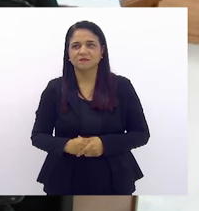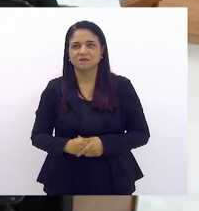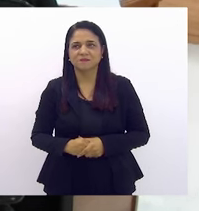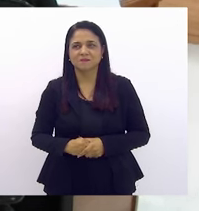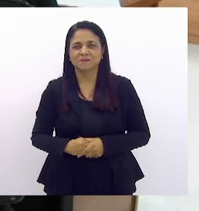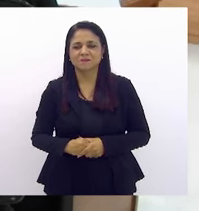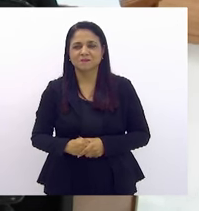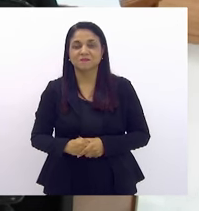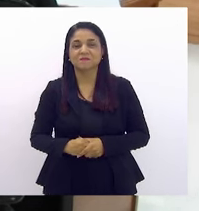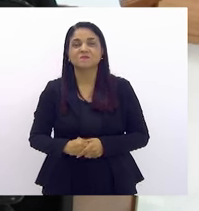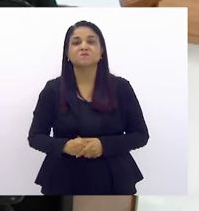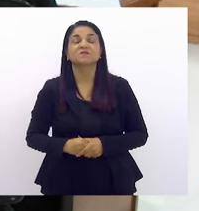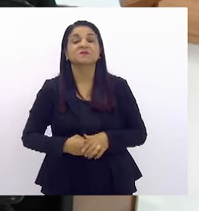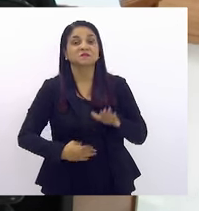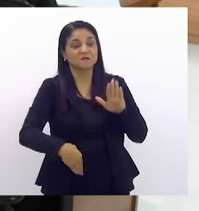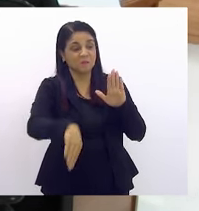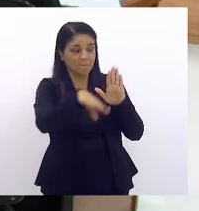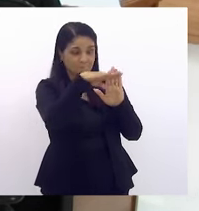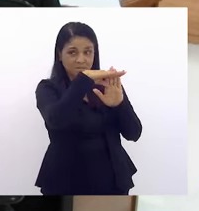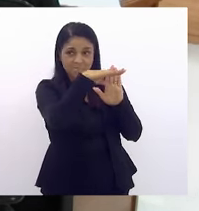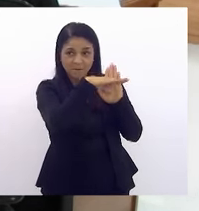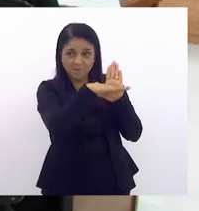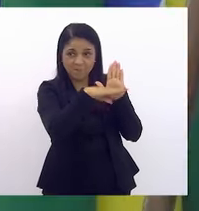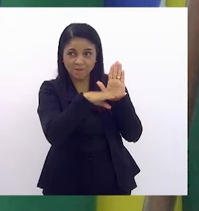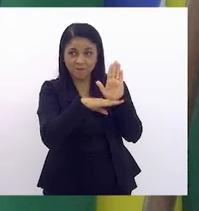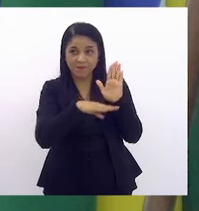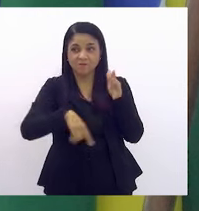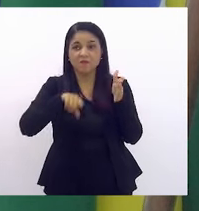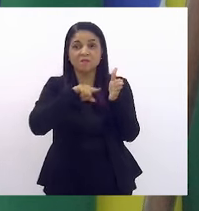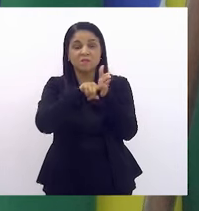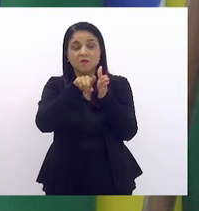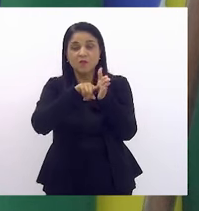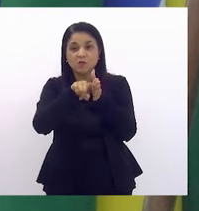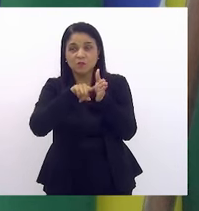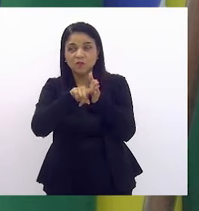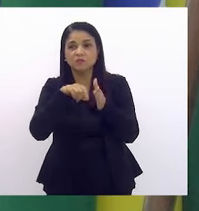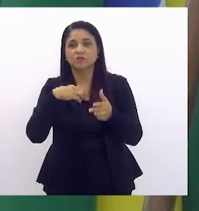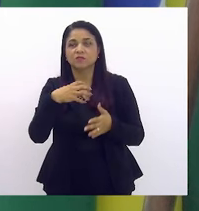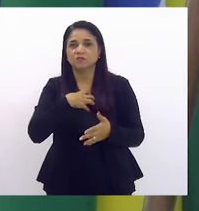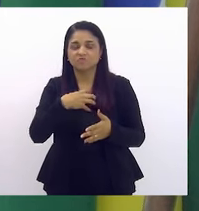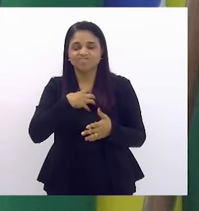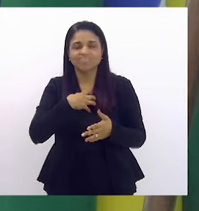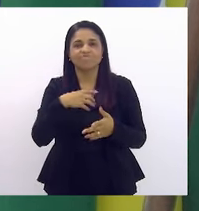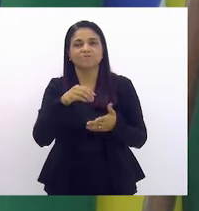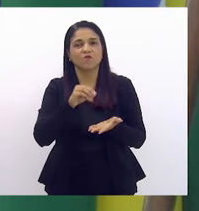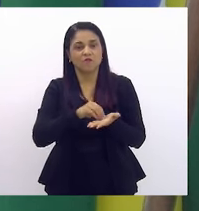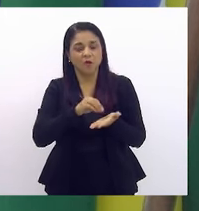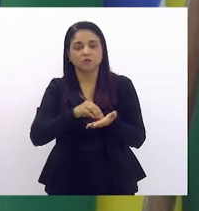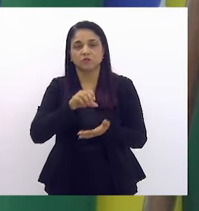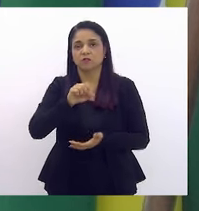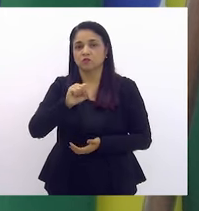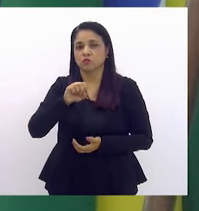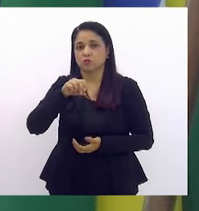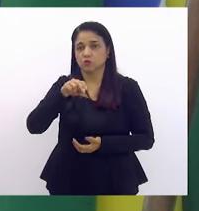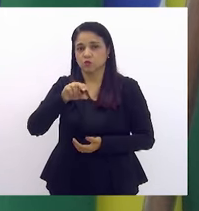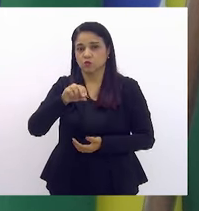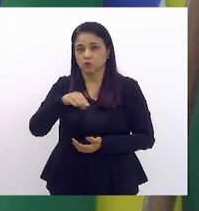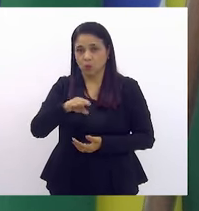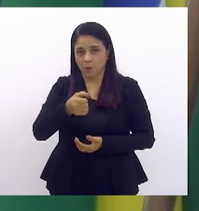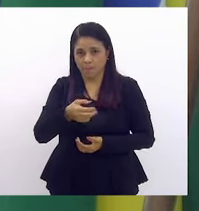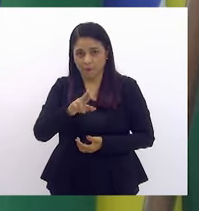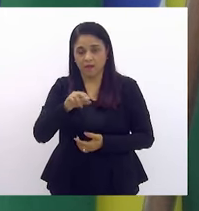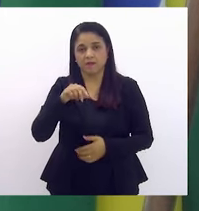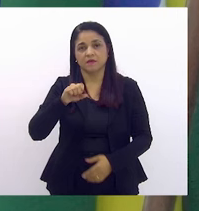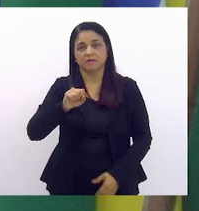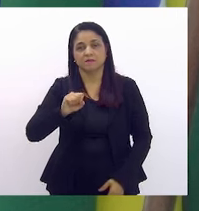Nós listamos várias perguntas. Eu sinto a falta da Somar e da Sanemar aqui hoje, né? Então,